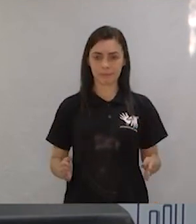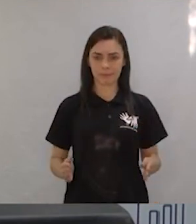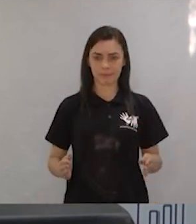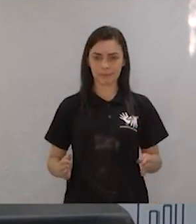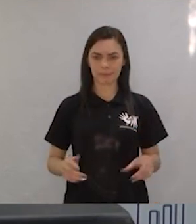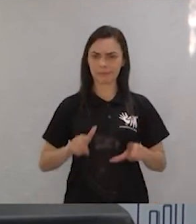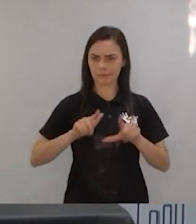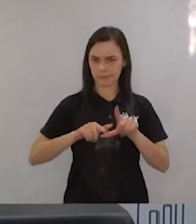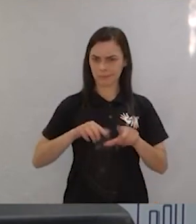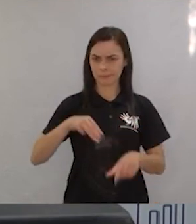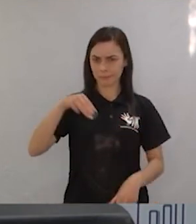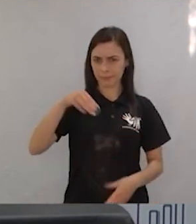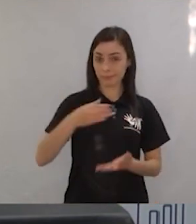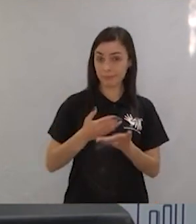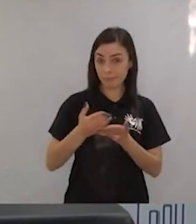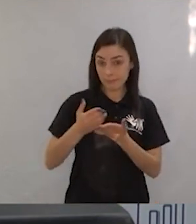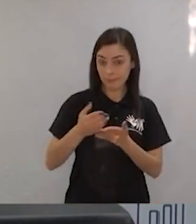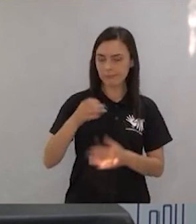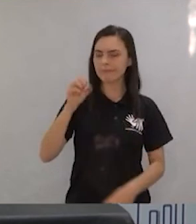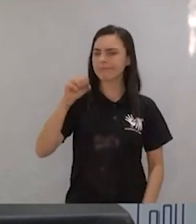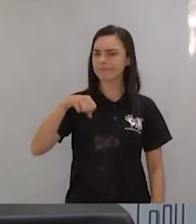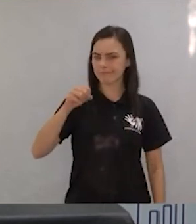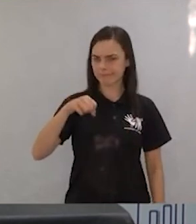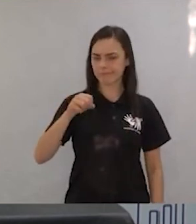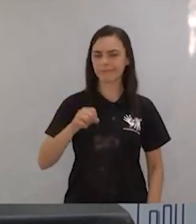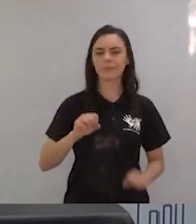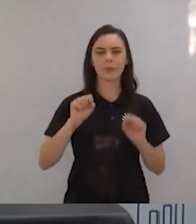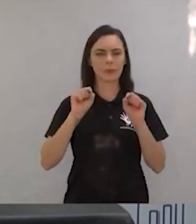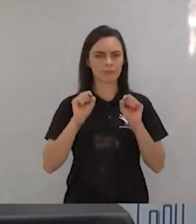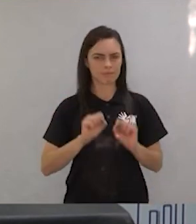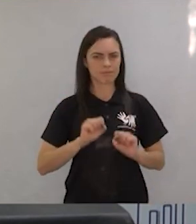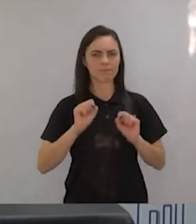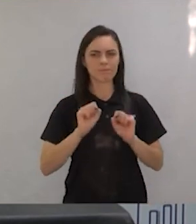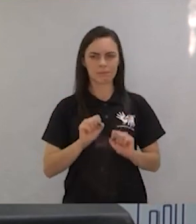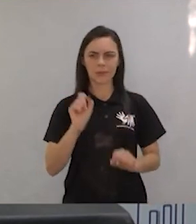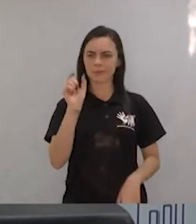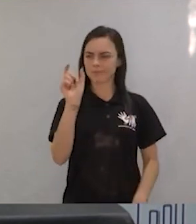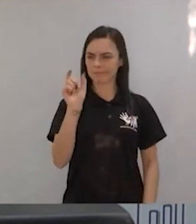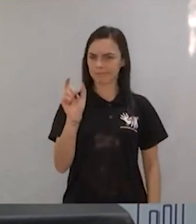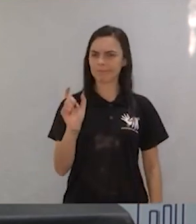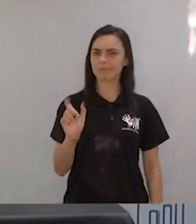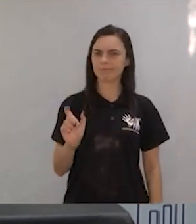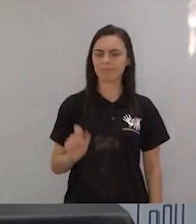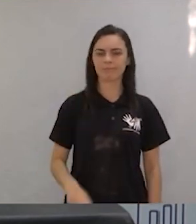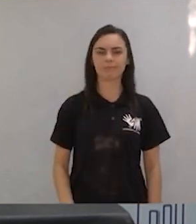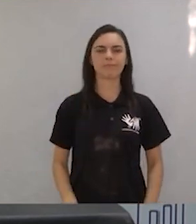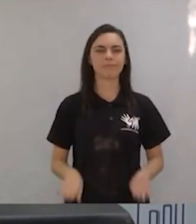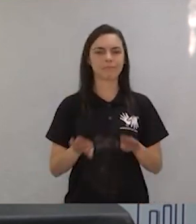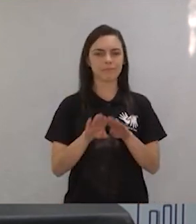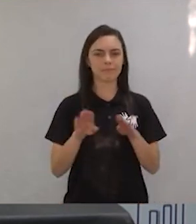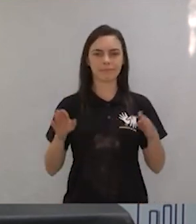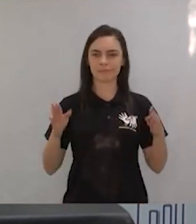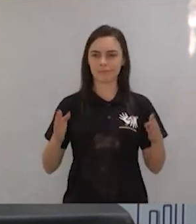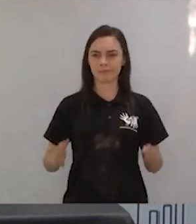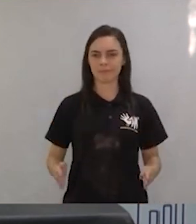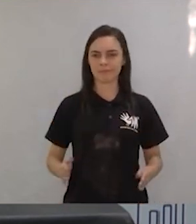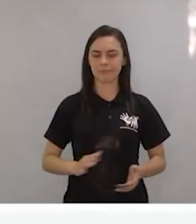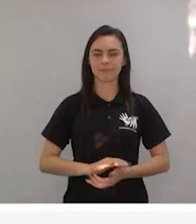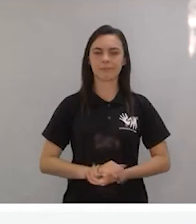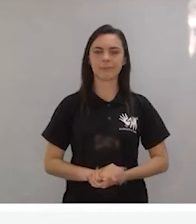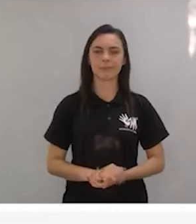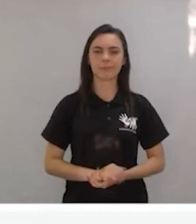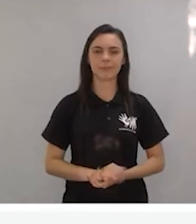Mesa. Começa com a letra M? Começa. Então ela pode entrar na nossa lista de palavras.